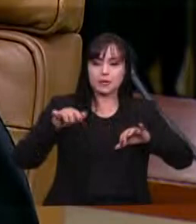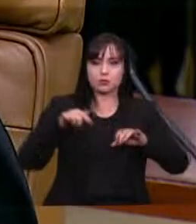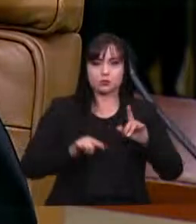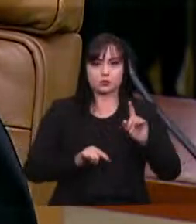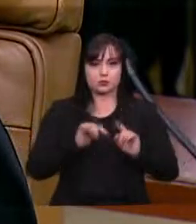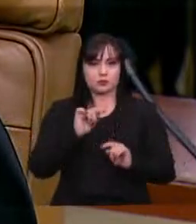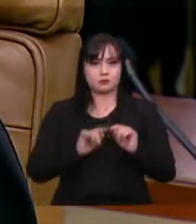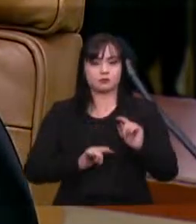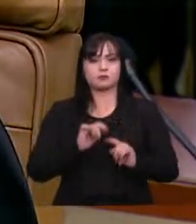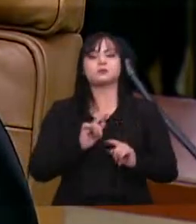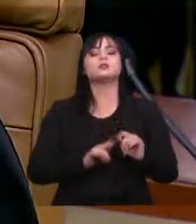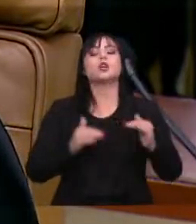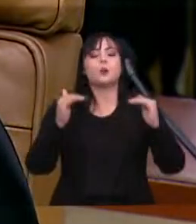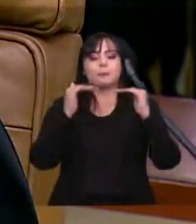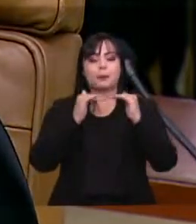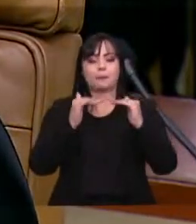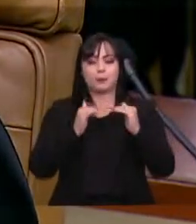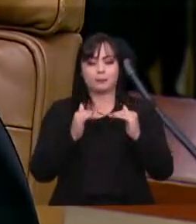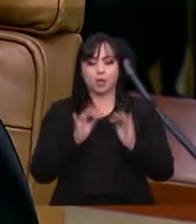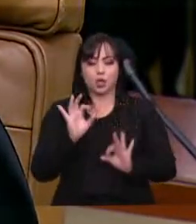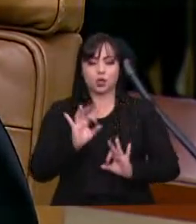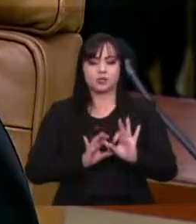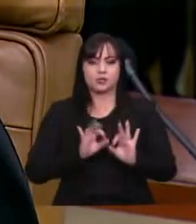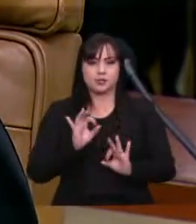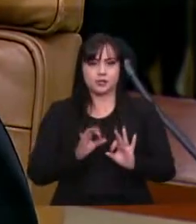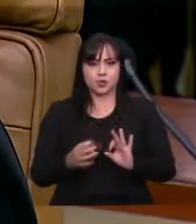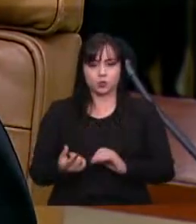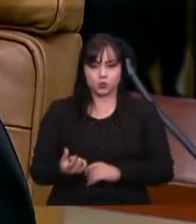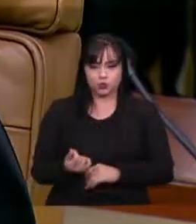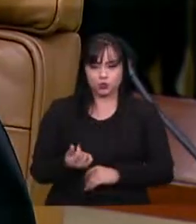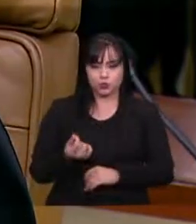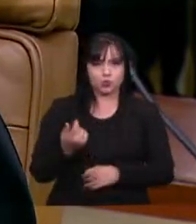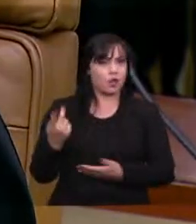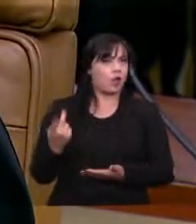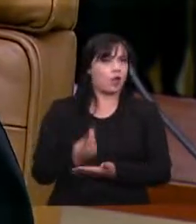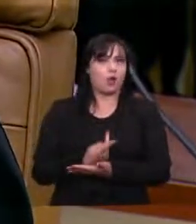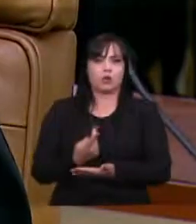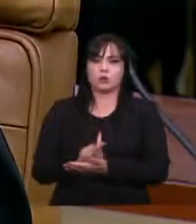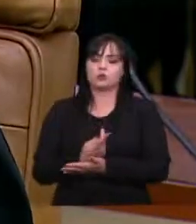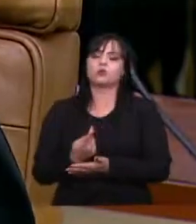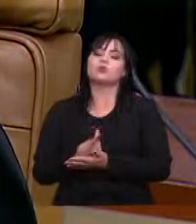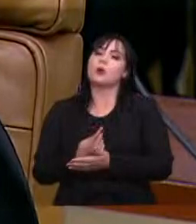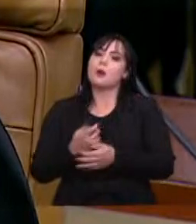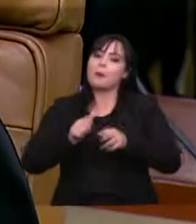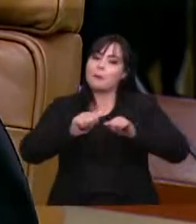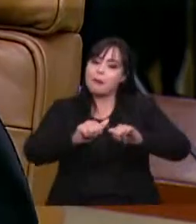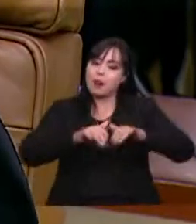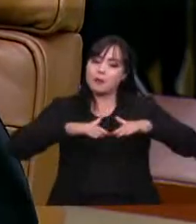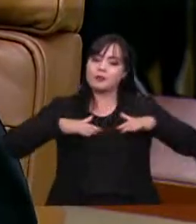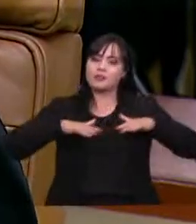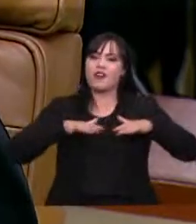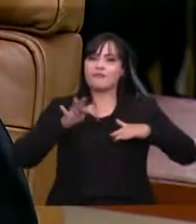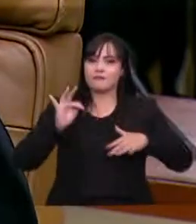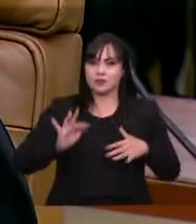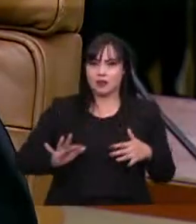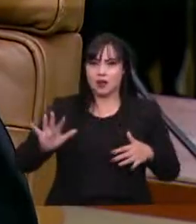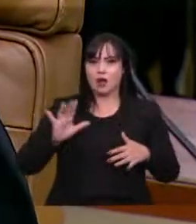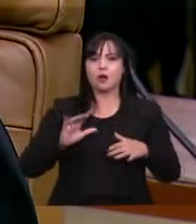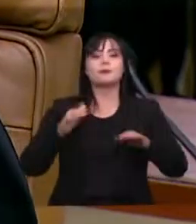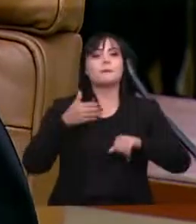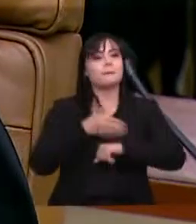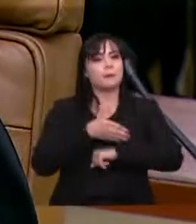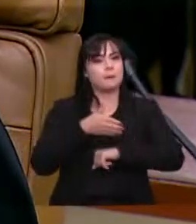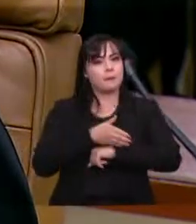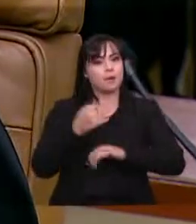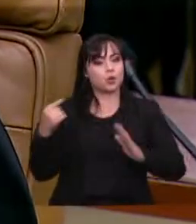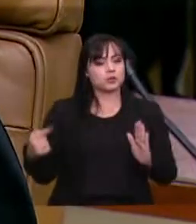materiais que culminaram na obtenção das vantagens indevidas o aludido parlamentar Federal contou com a participação do